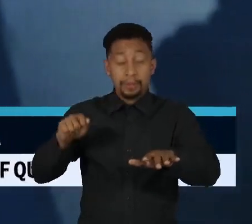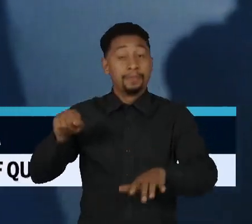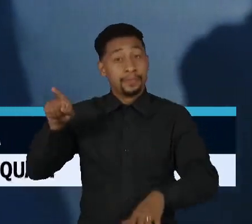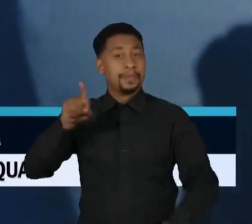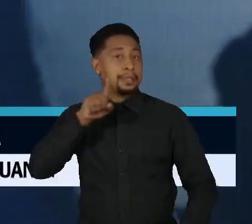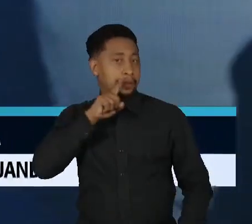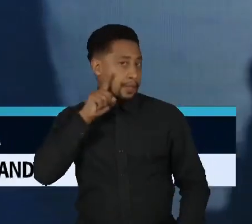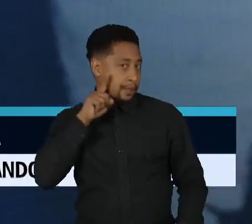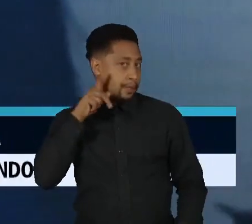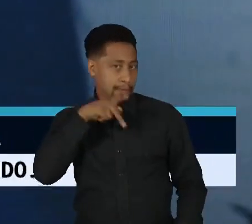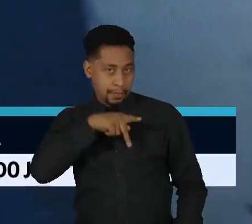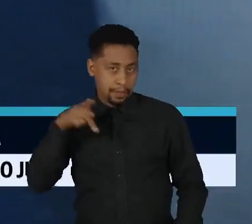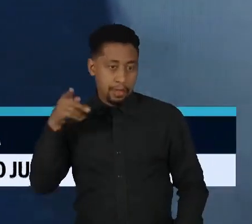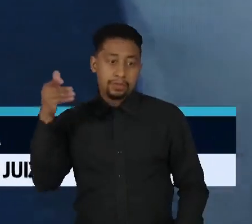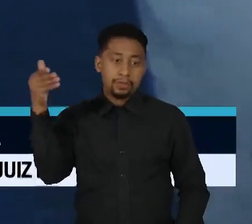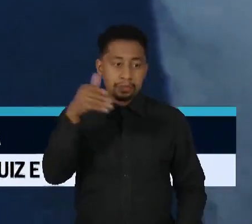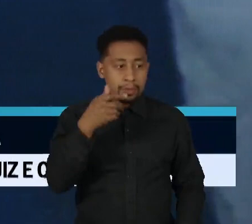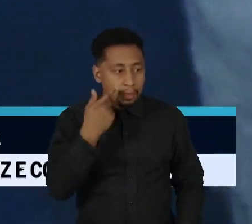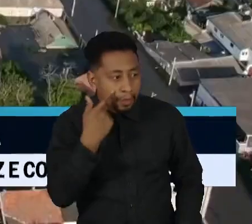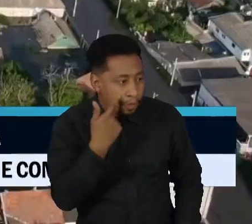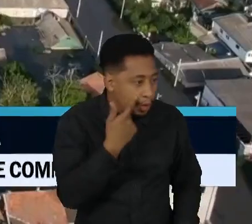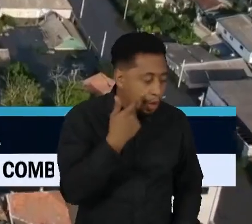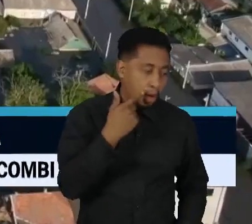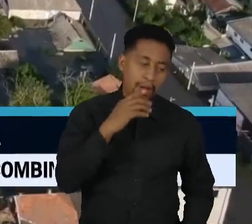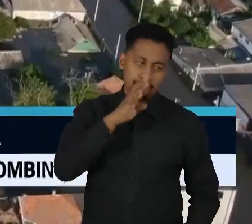e acusou a Rússia de provocar o desastre.